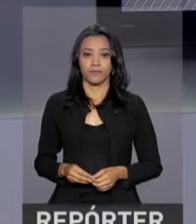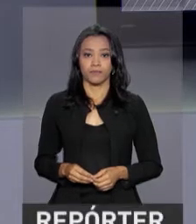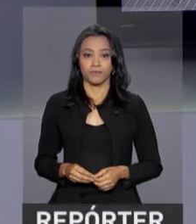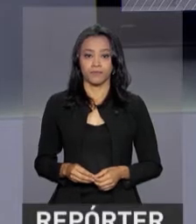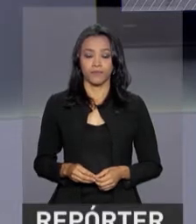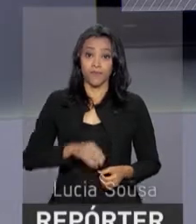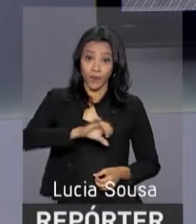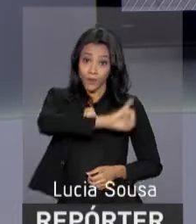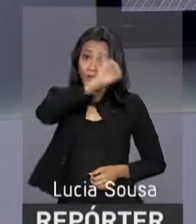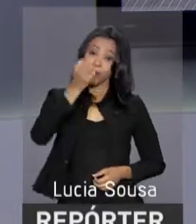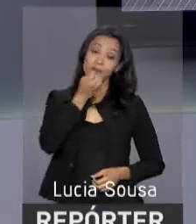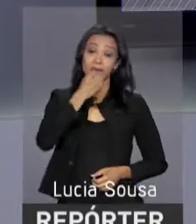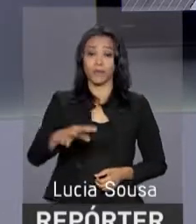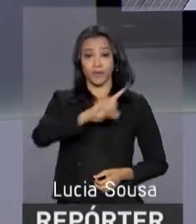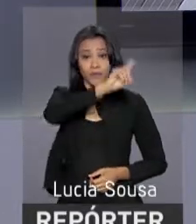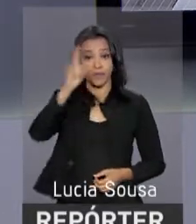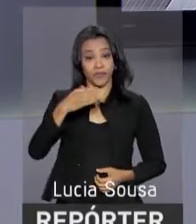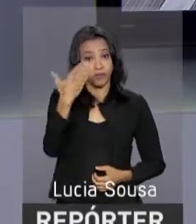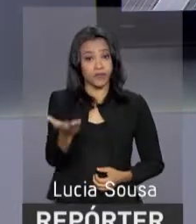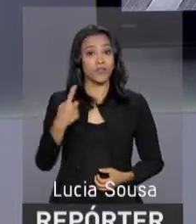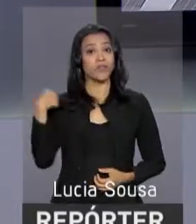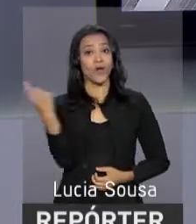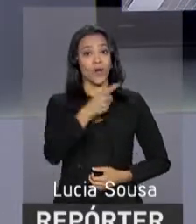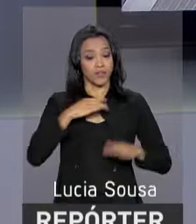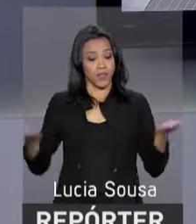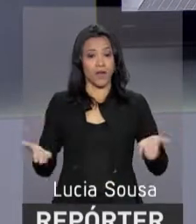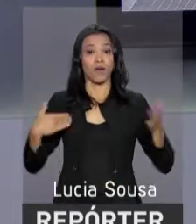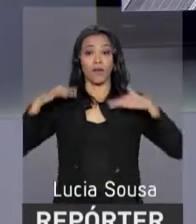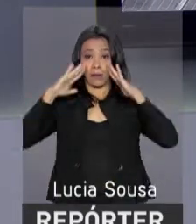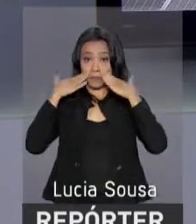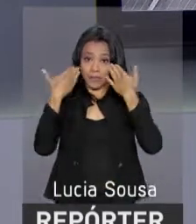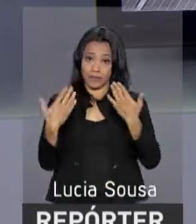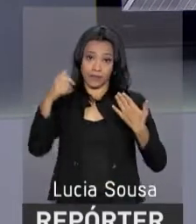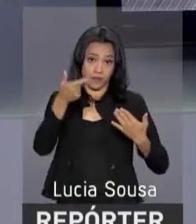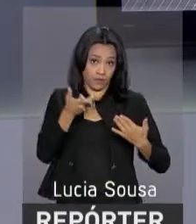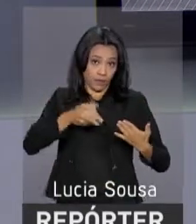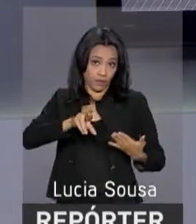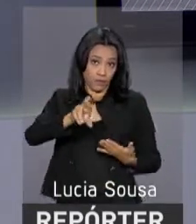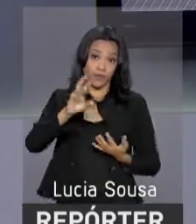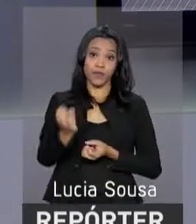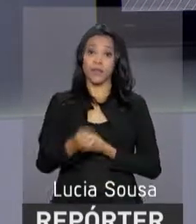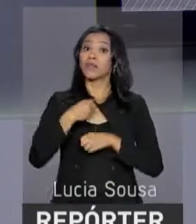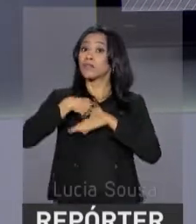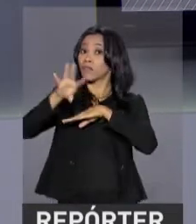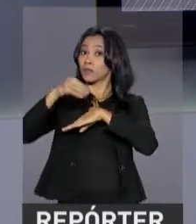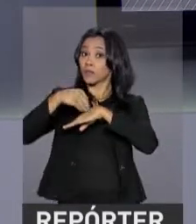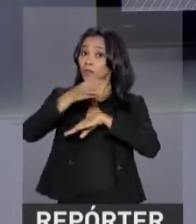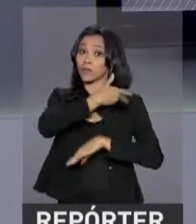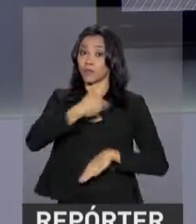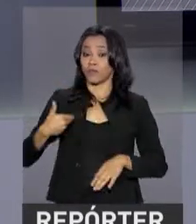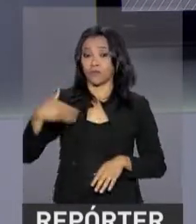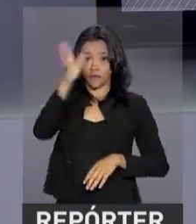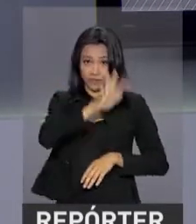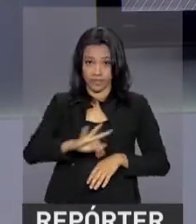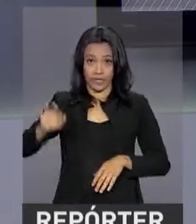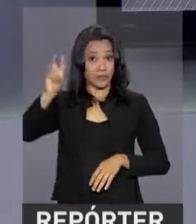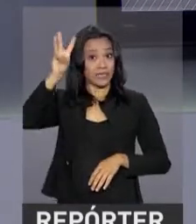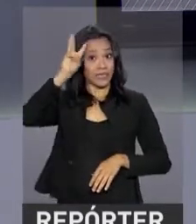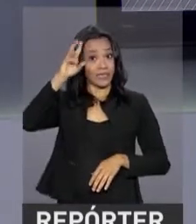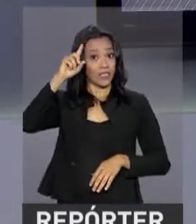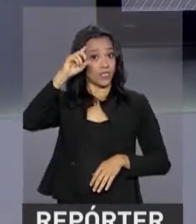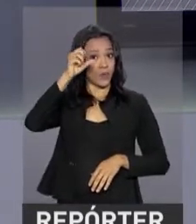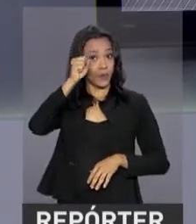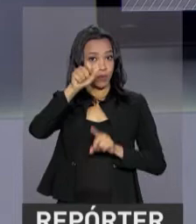olá bom dia pra você estamos no ar a partir de agora com o repórter nbr e as notícias do governo federal desta terça feira